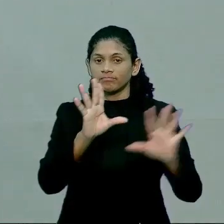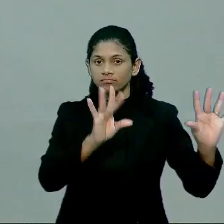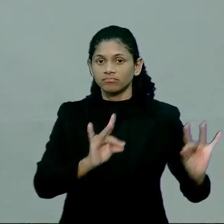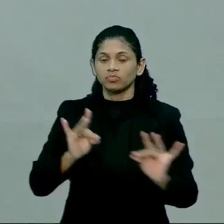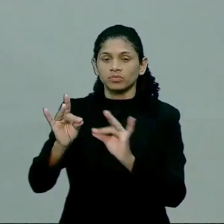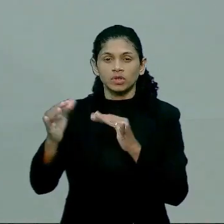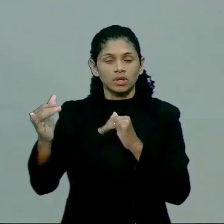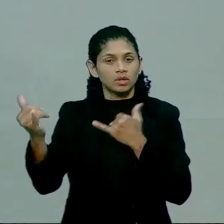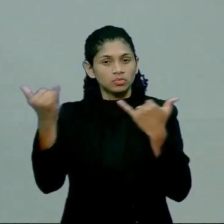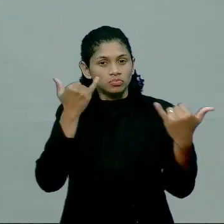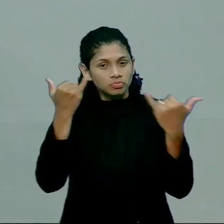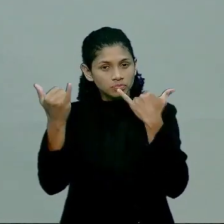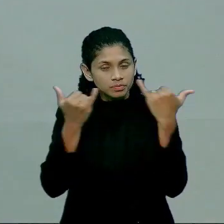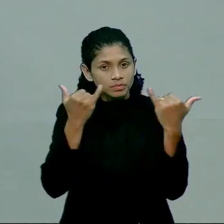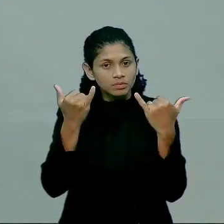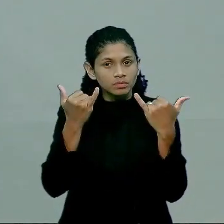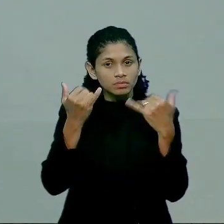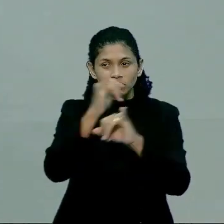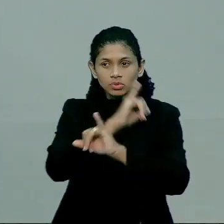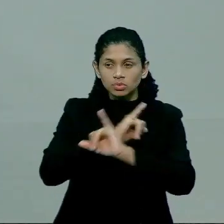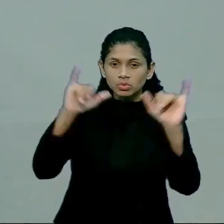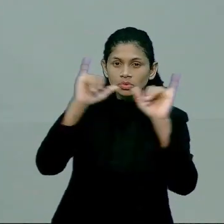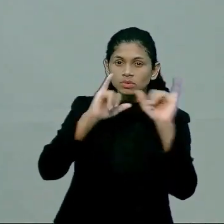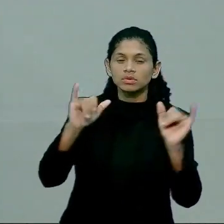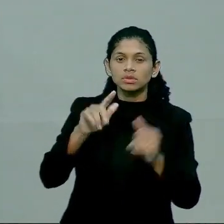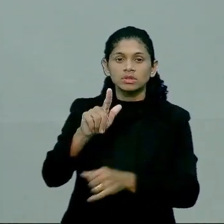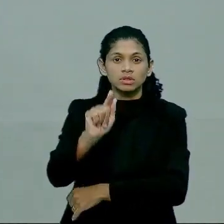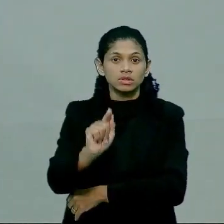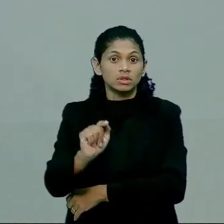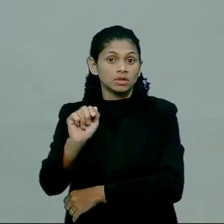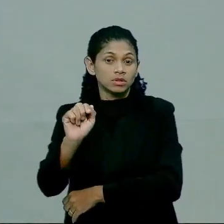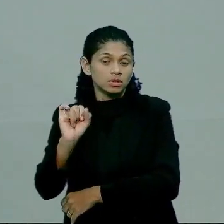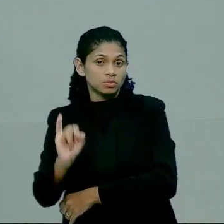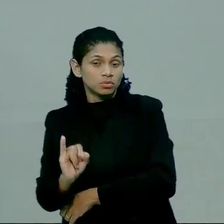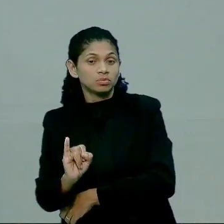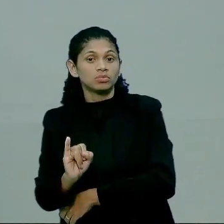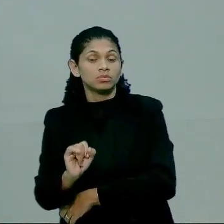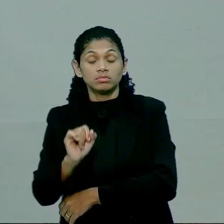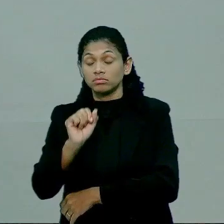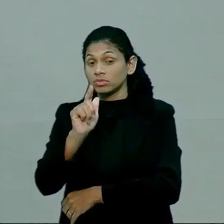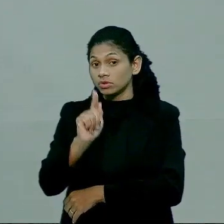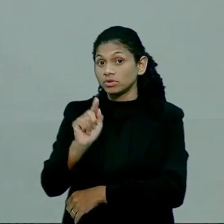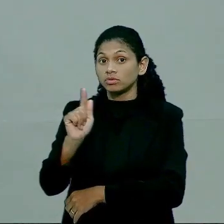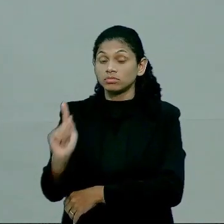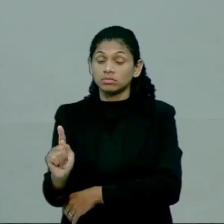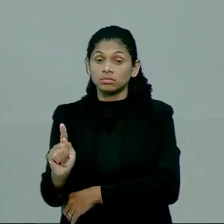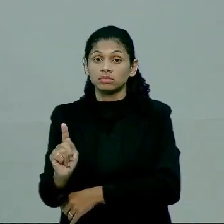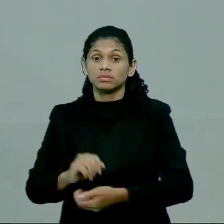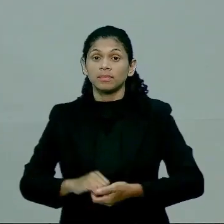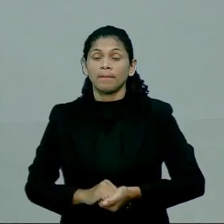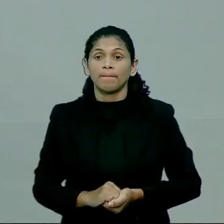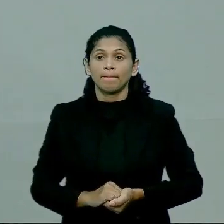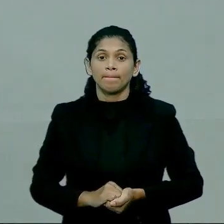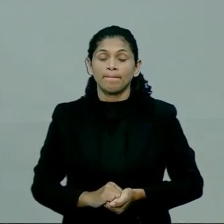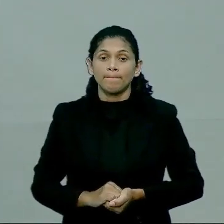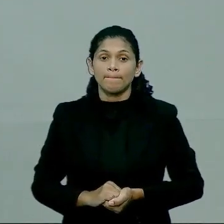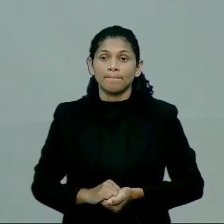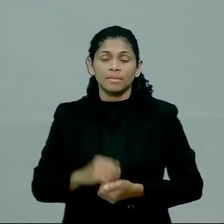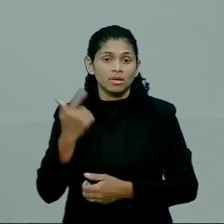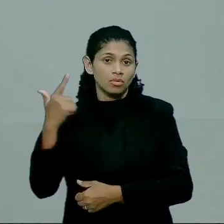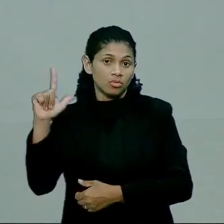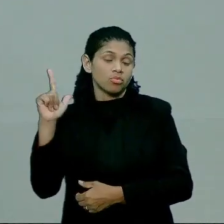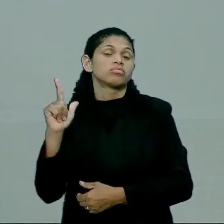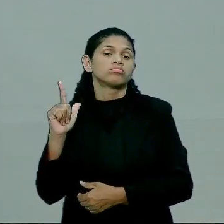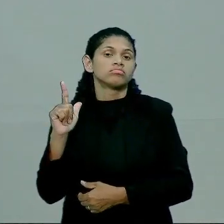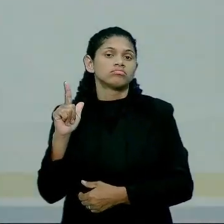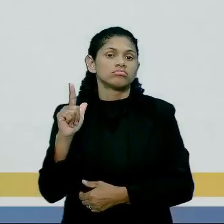essas notícias um Globo ou da ser né então 24 horas e outros sites aí